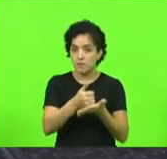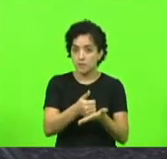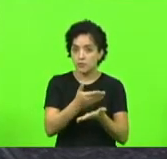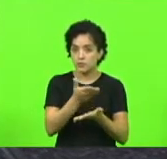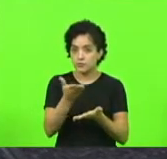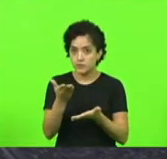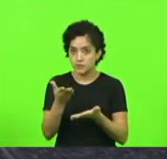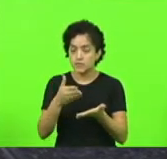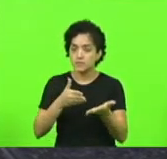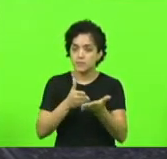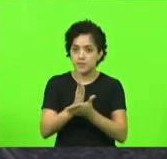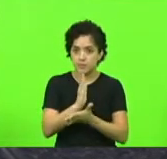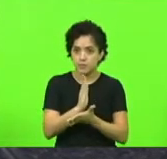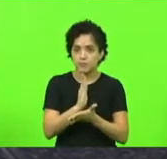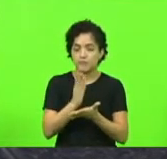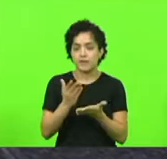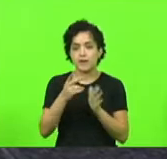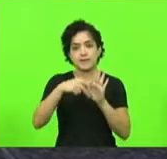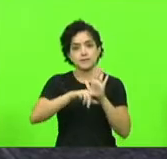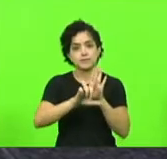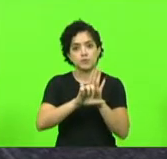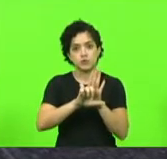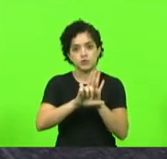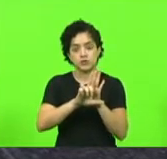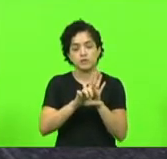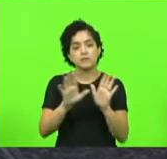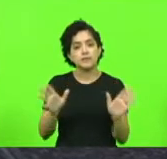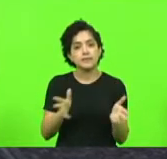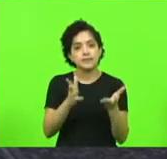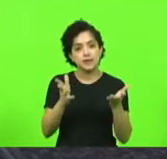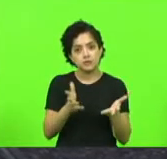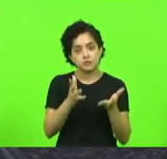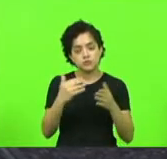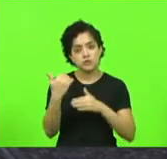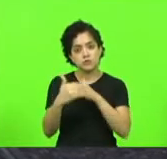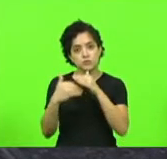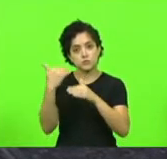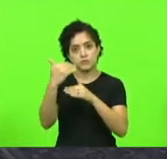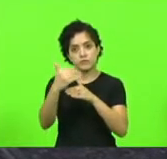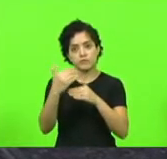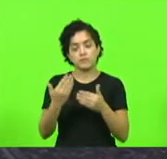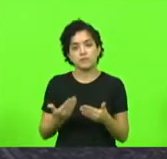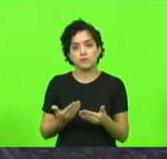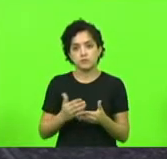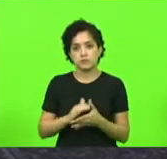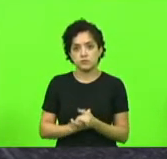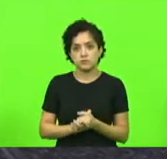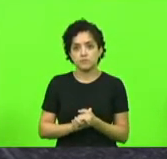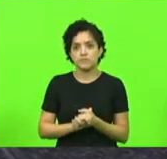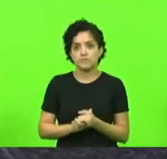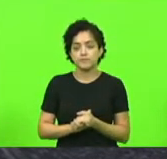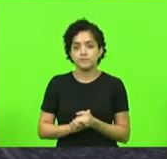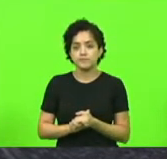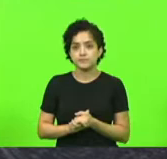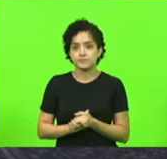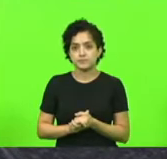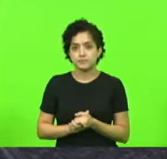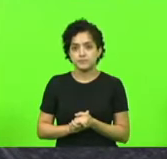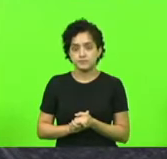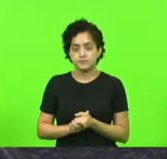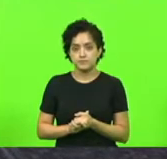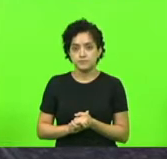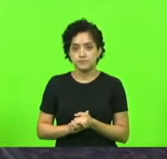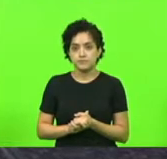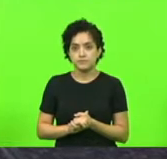para aprovarmos esse projeto de lei e contribuirmos para o desenvolvimento ainda mais do nosso Planalto Serrano e de toda a nossa